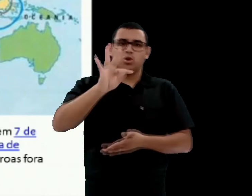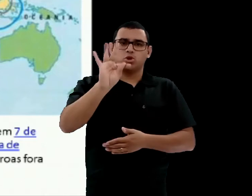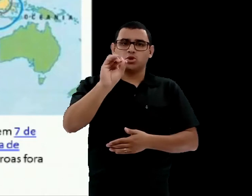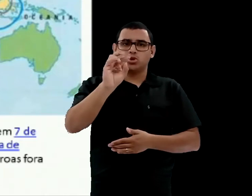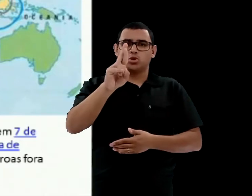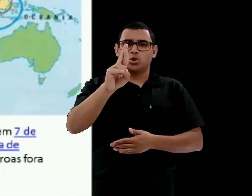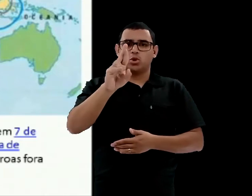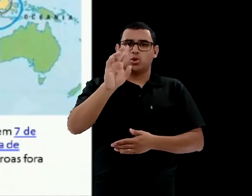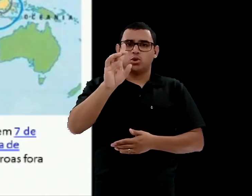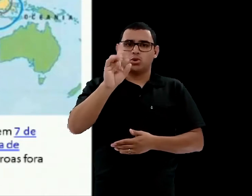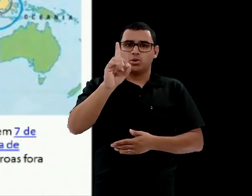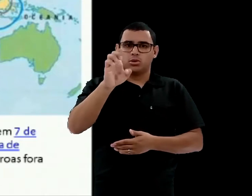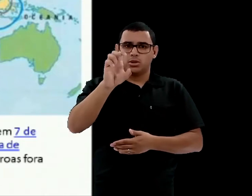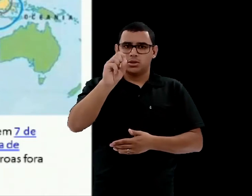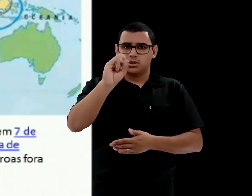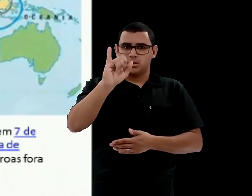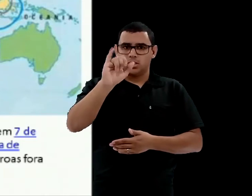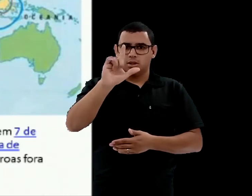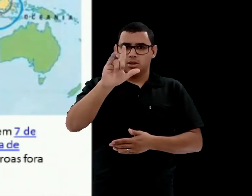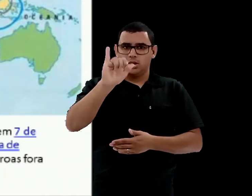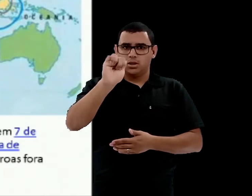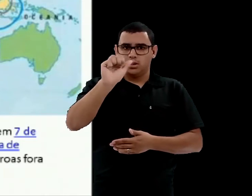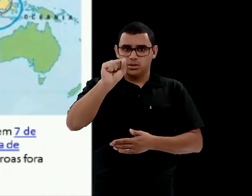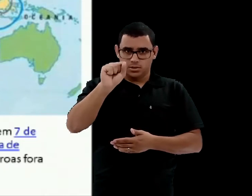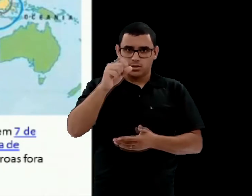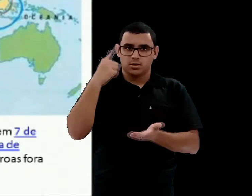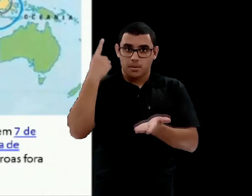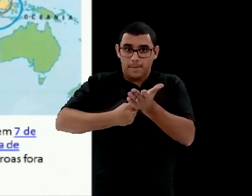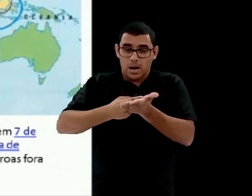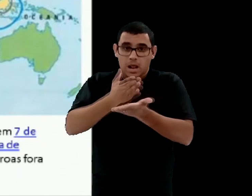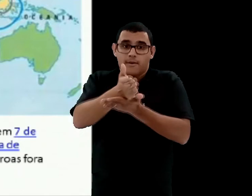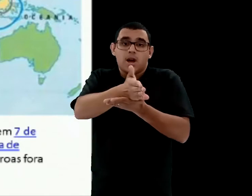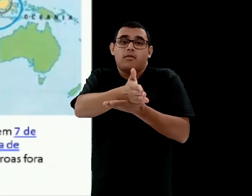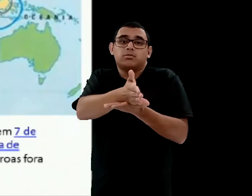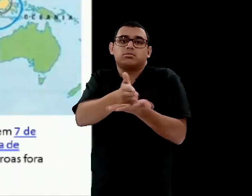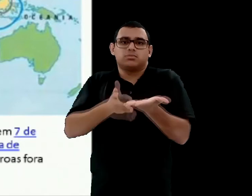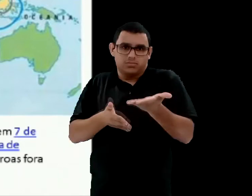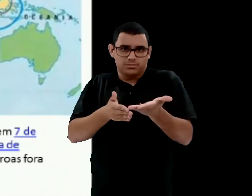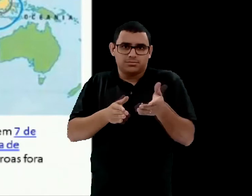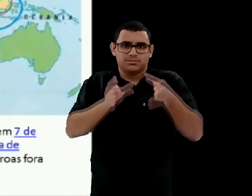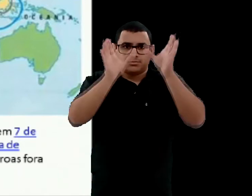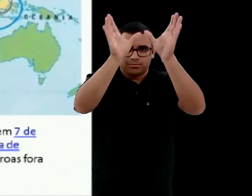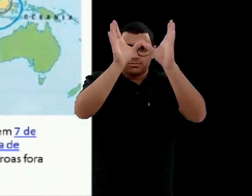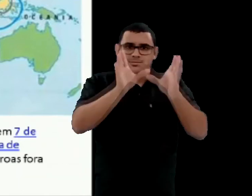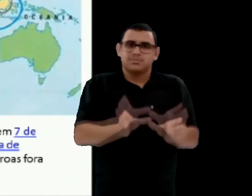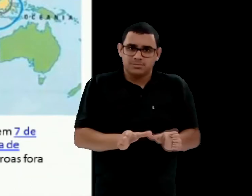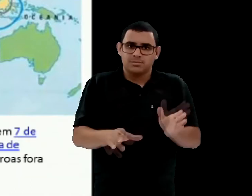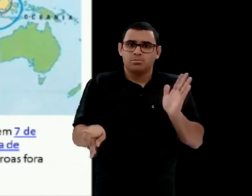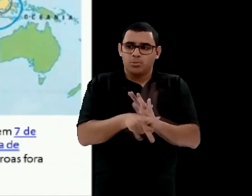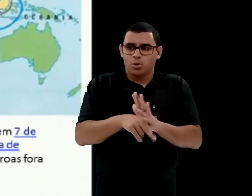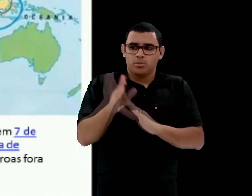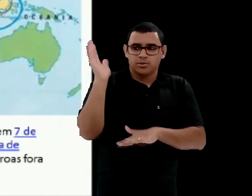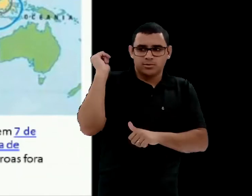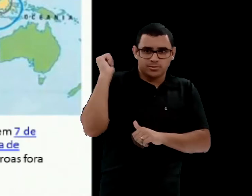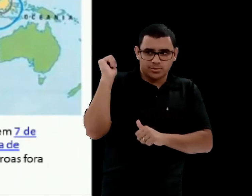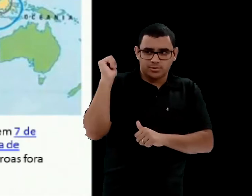em que nesse acordo eles dividiam as terras descobertas ou terras por descobrir, por ambas